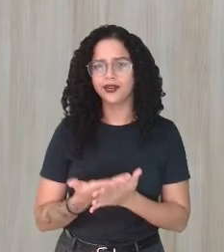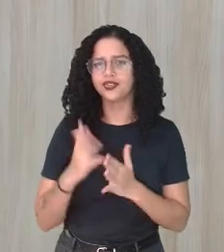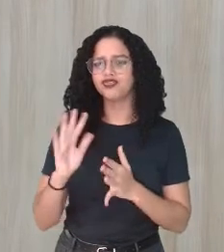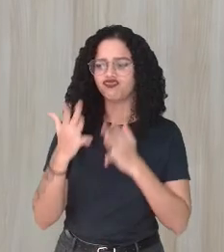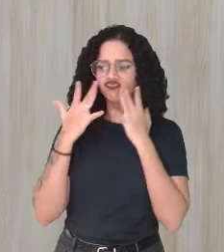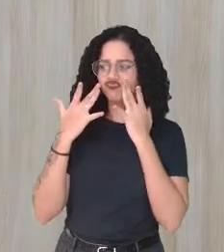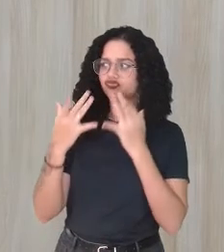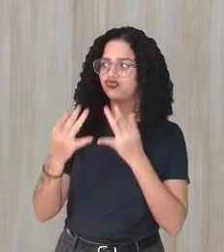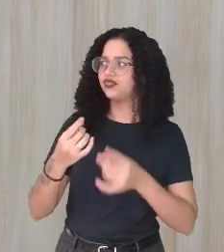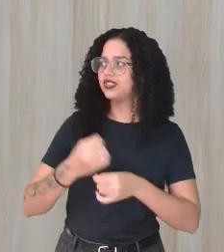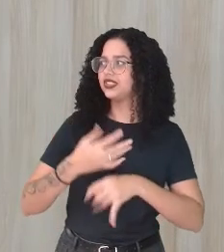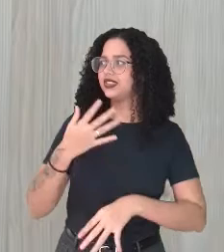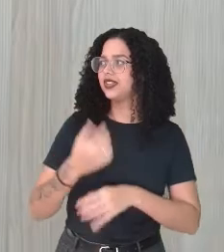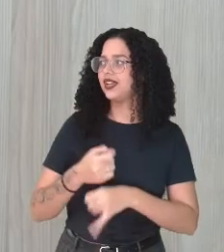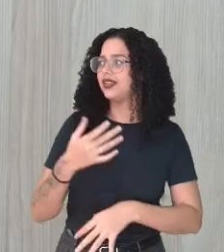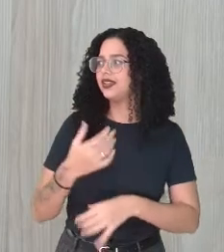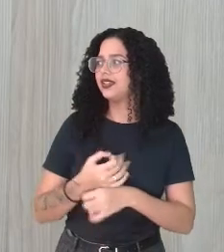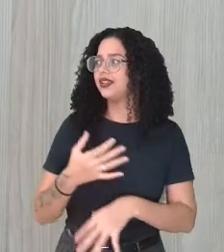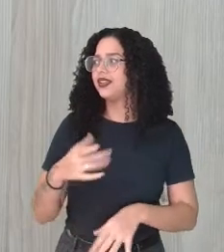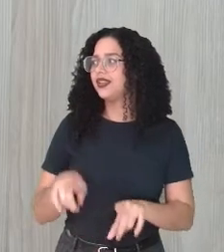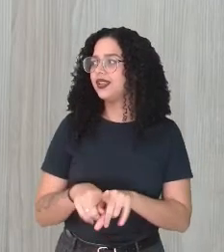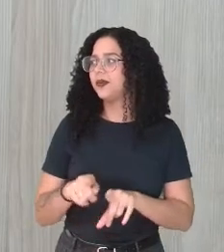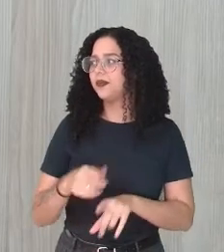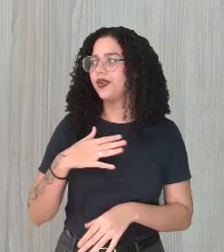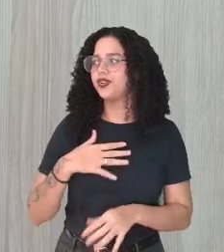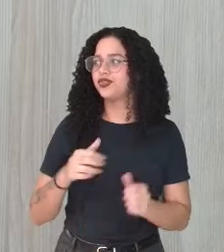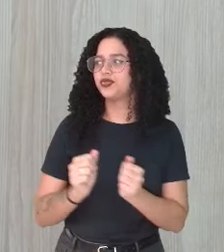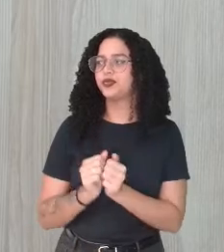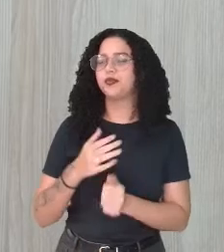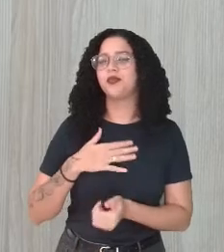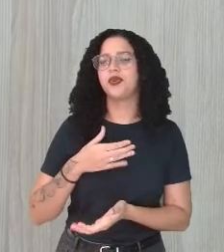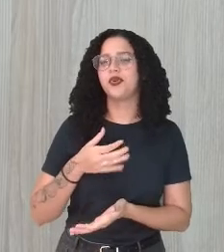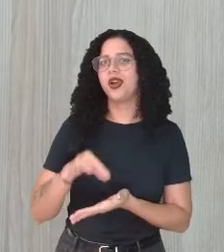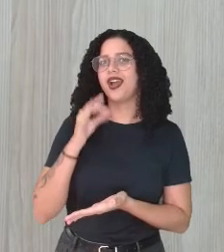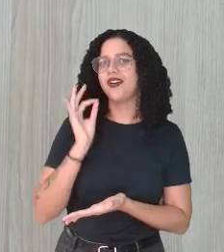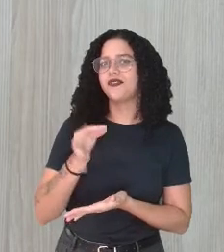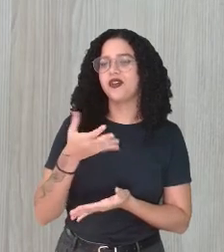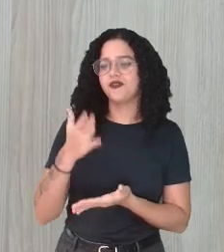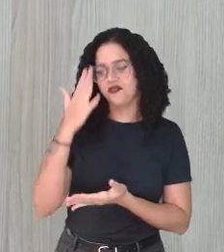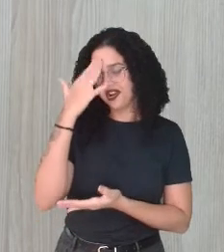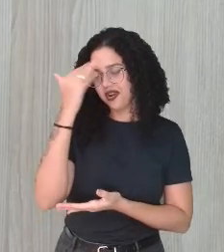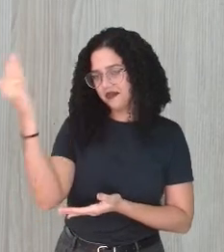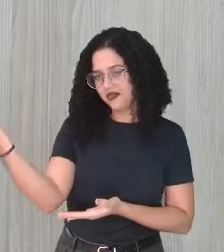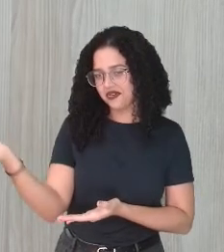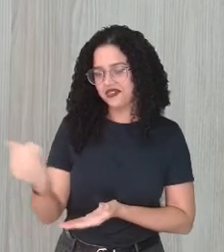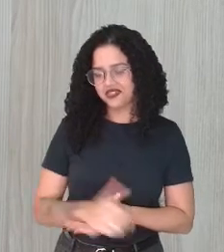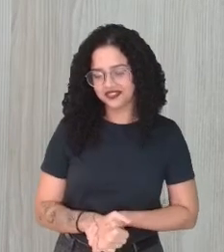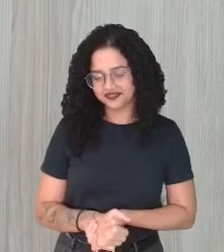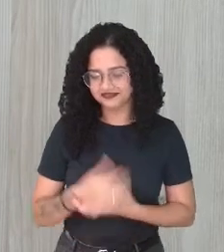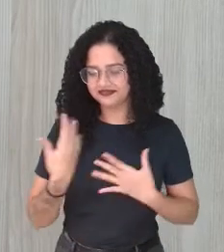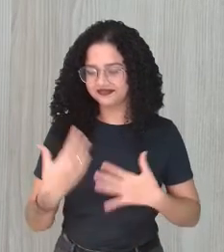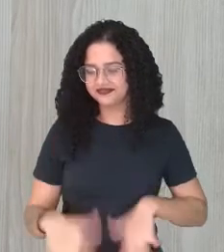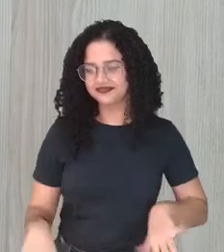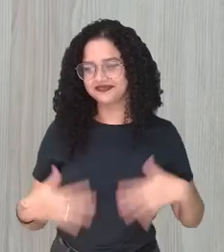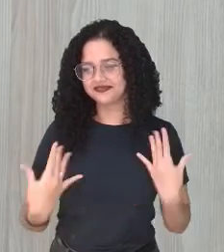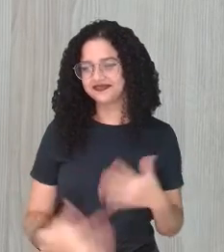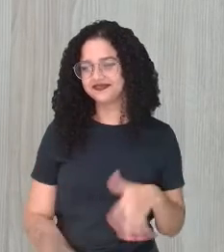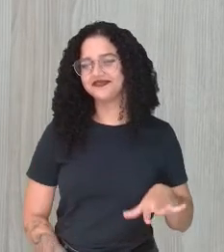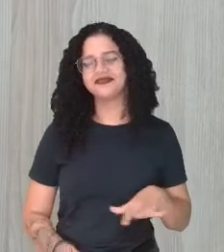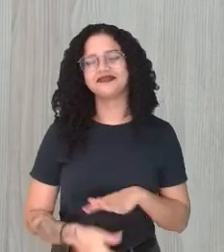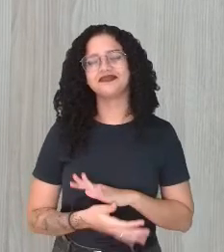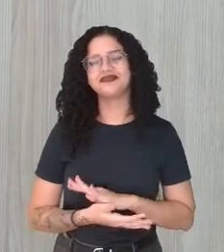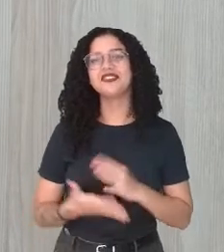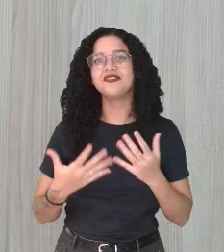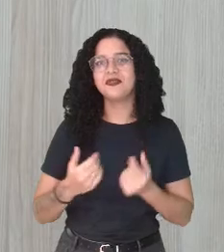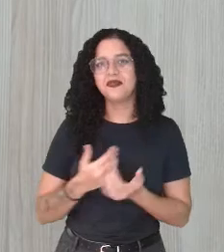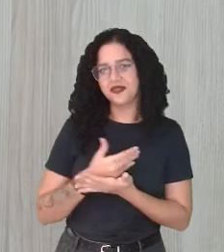ligada aqui no chat e bem acompanhada também com o meu cafezinho, Olha viu? só, o famoso cafezinho da professora Vanessa. Pois é, vamos